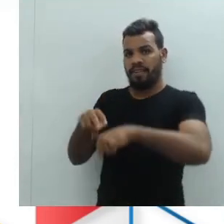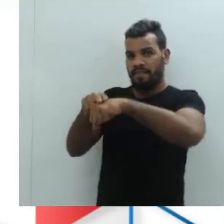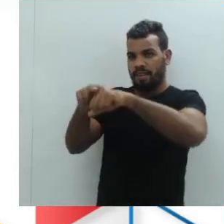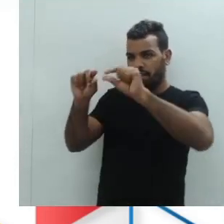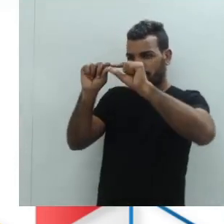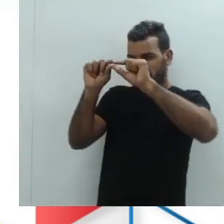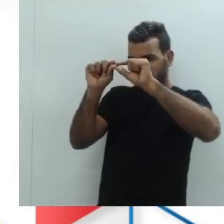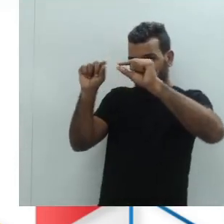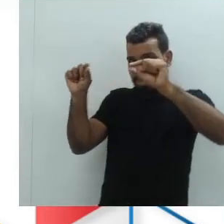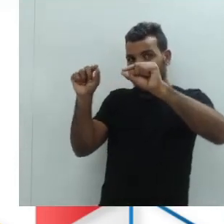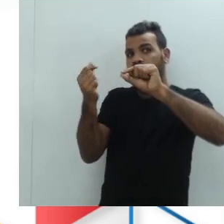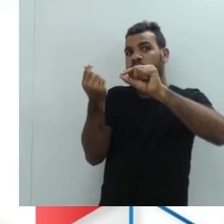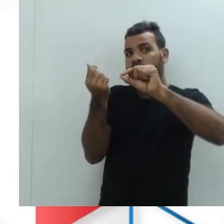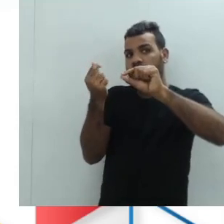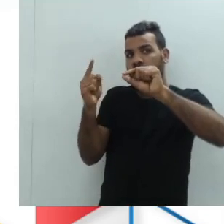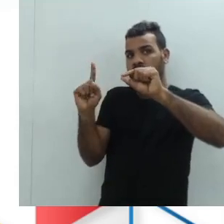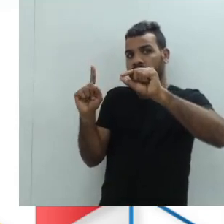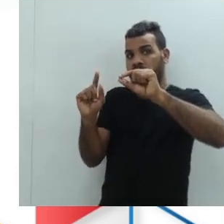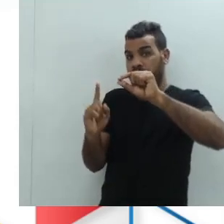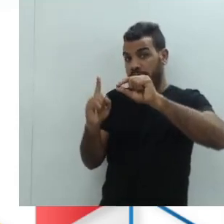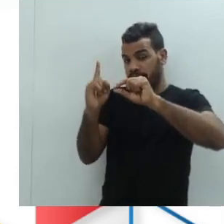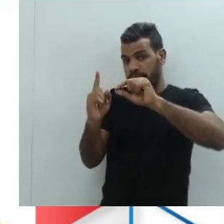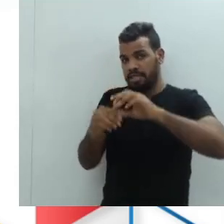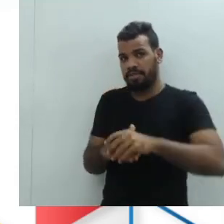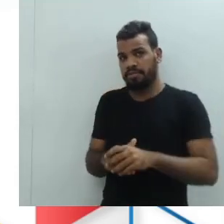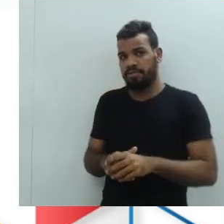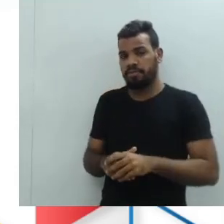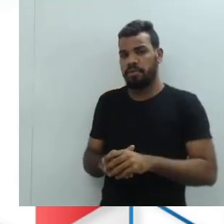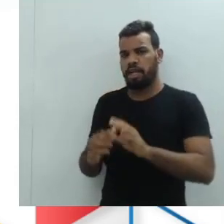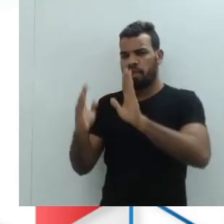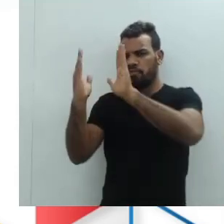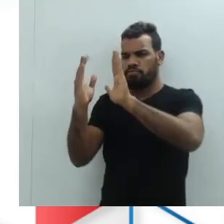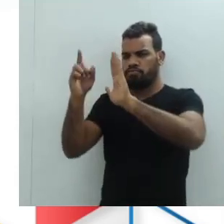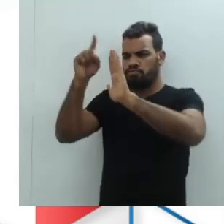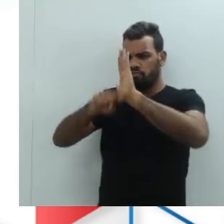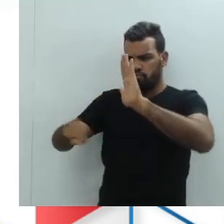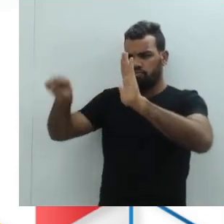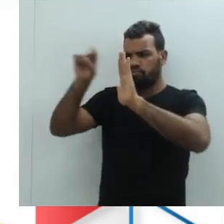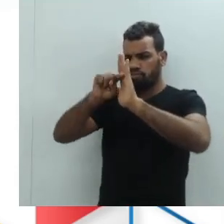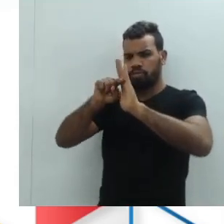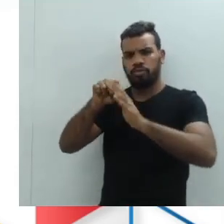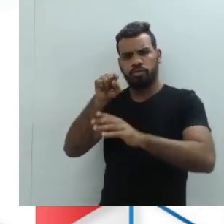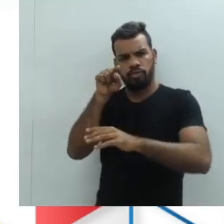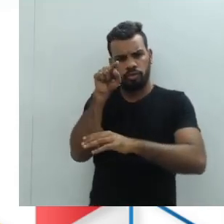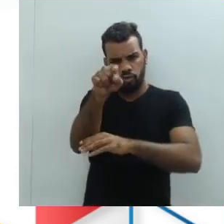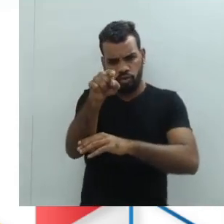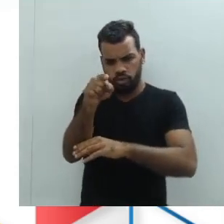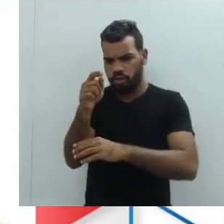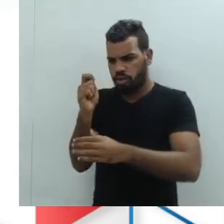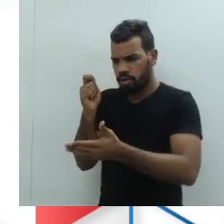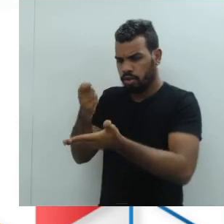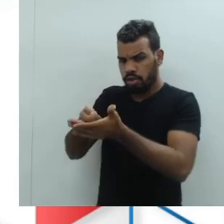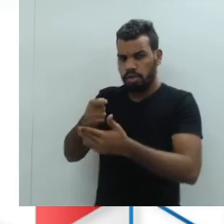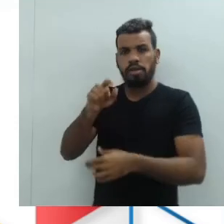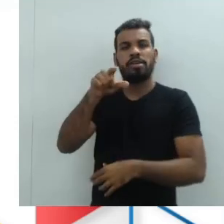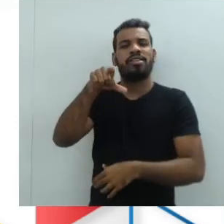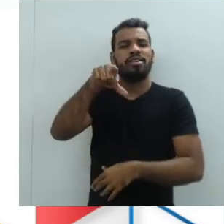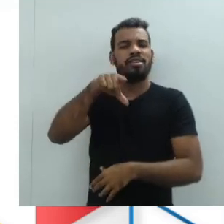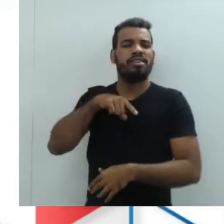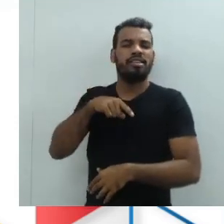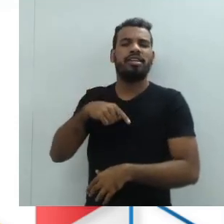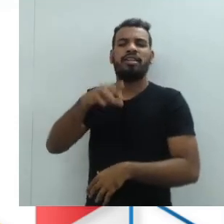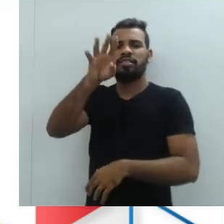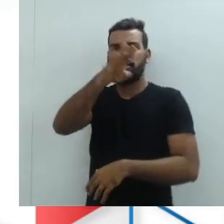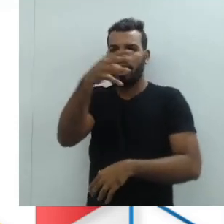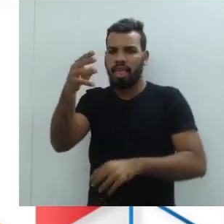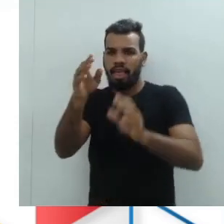ó. Então ele circula aí. E aí, ó, a sua conta de luz possui tabelas para serem lidas